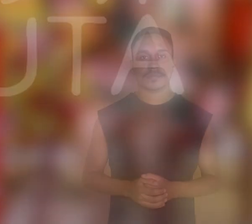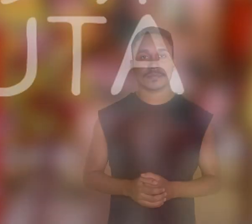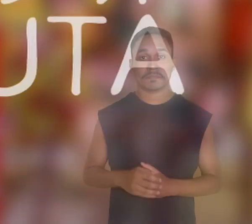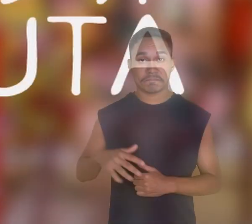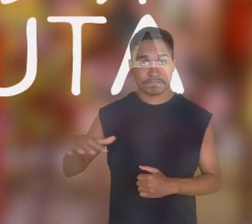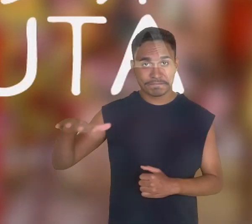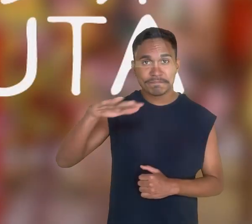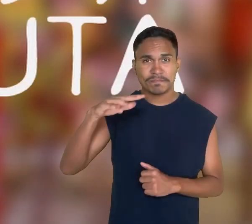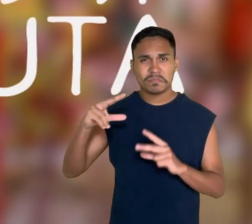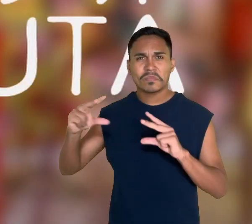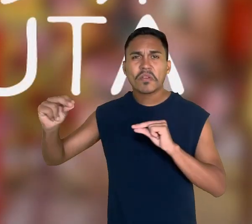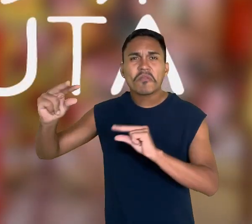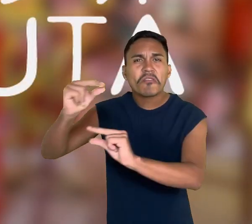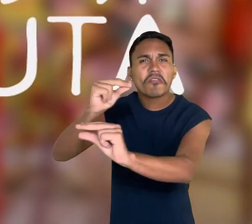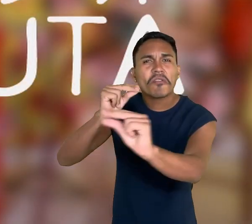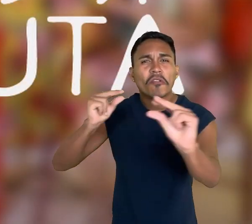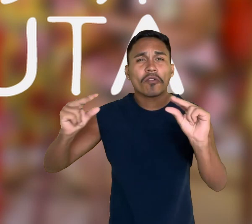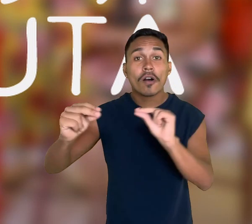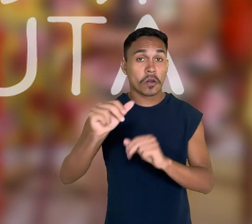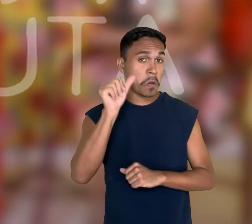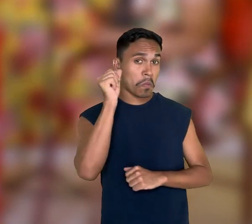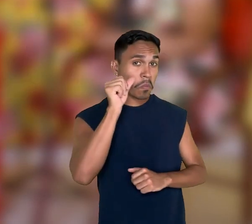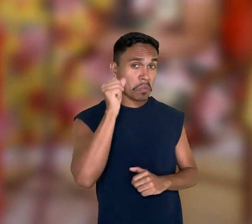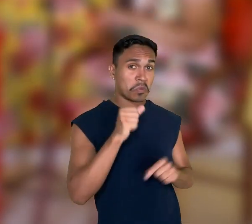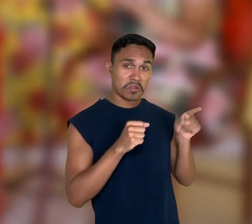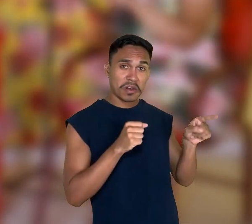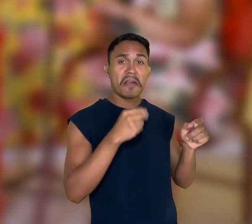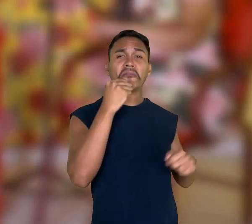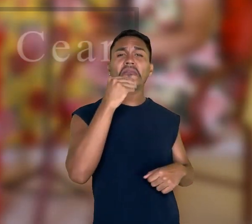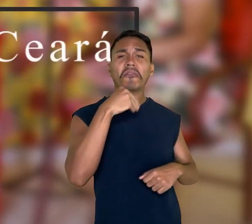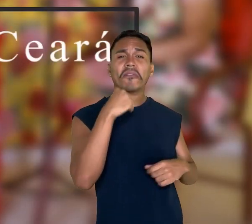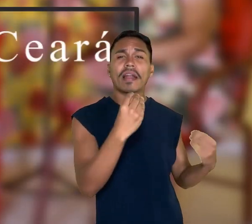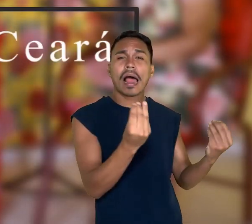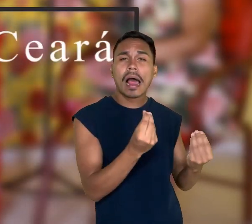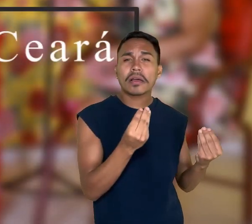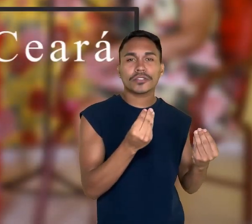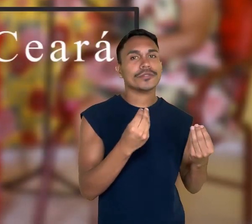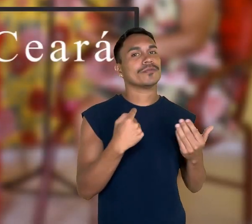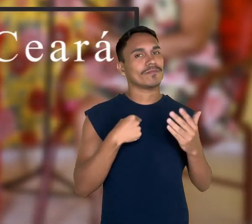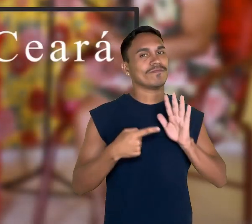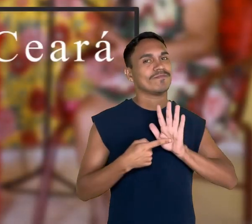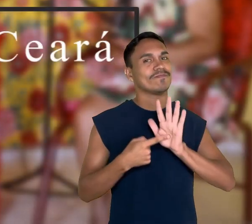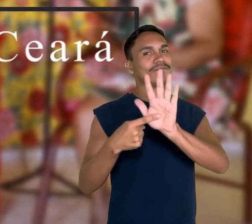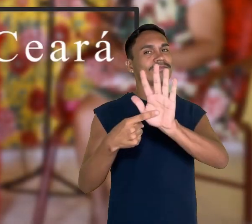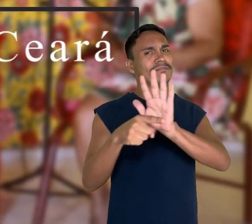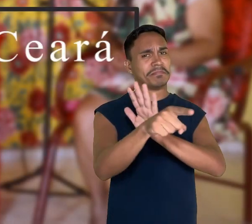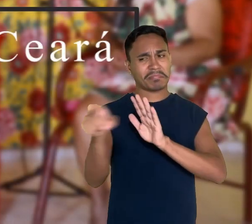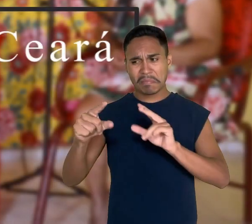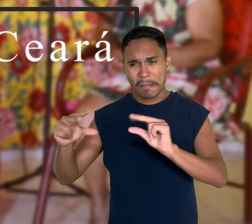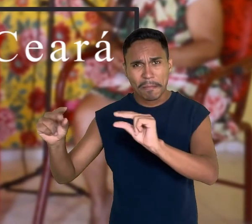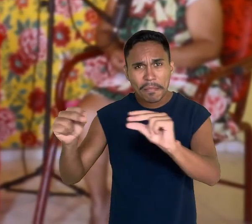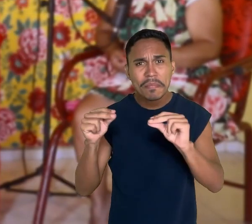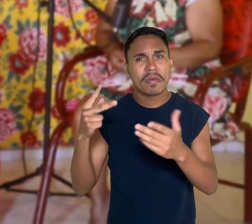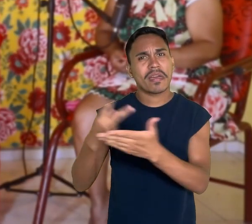Tem um ditado que mulher é sexo frágil, mas eu mostro pra vocês, eita